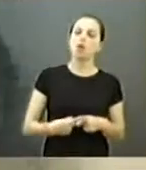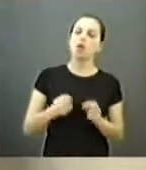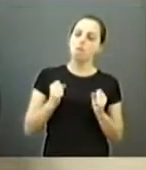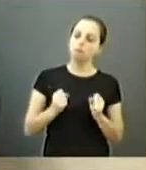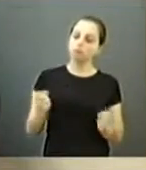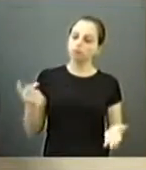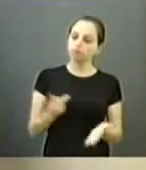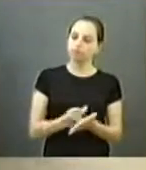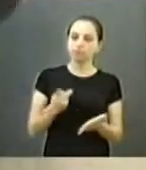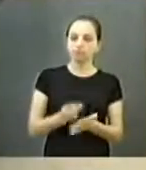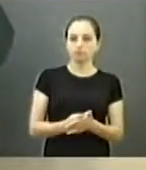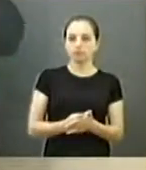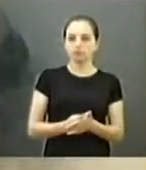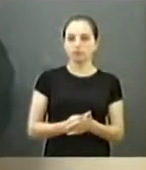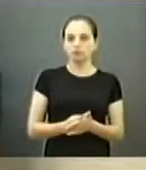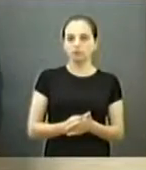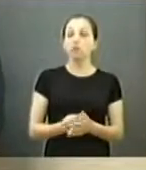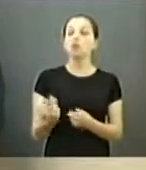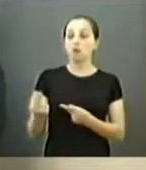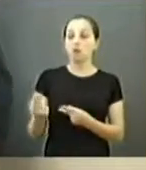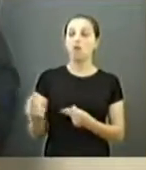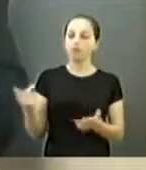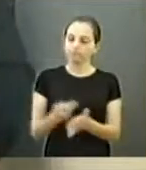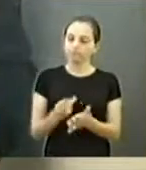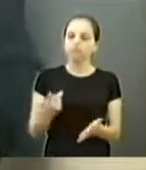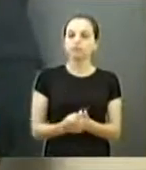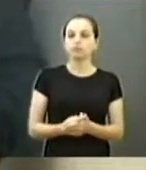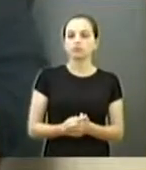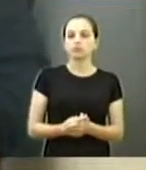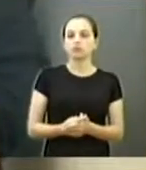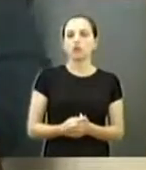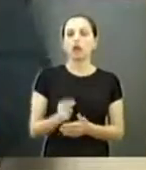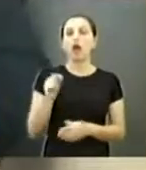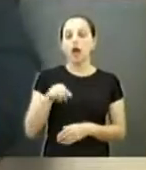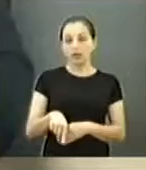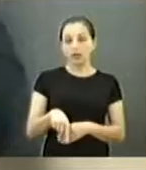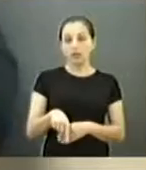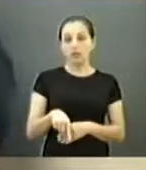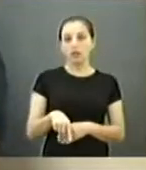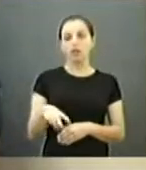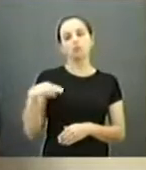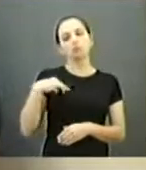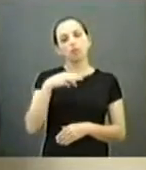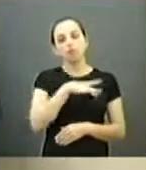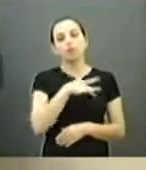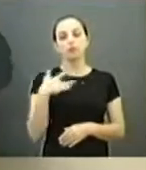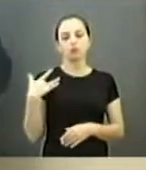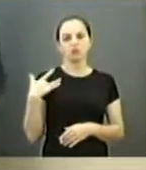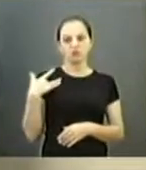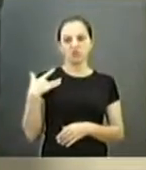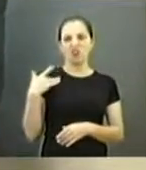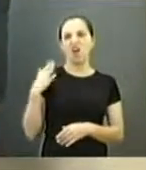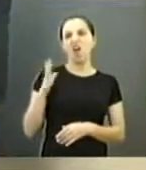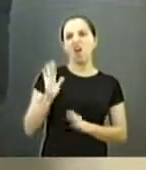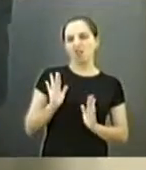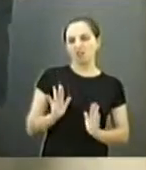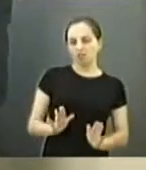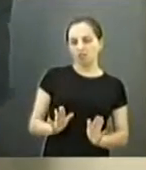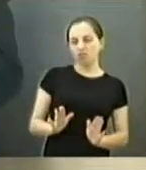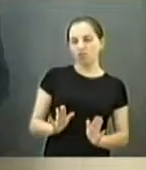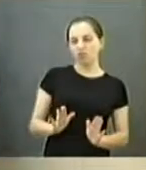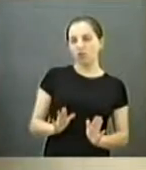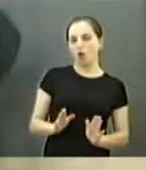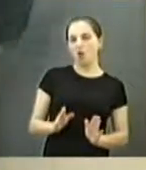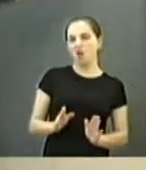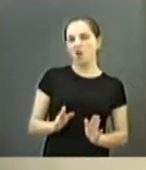errar. Como errou. E se tem algum erro aqui, é do Ministério da Saúde. Agora vai pôr que